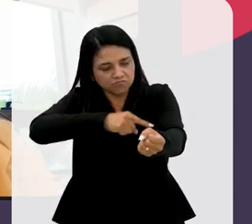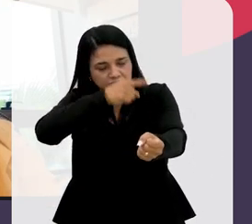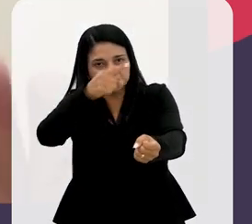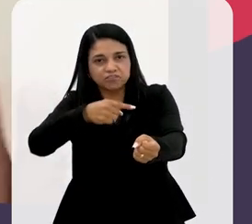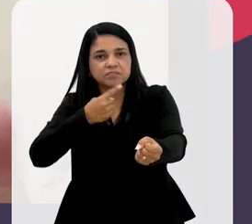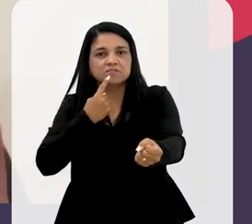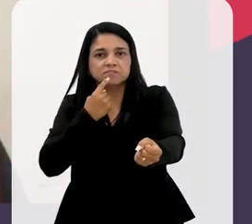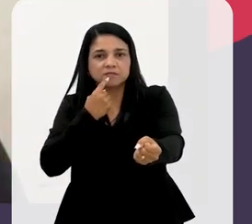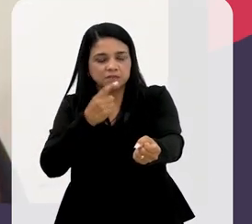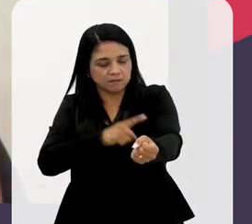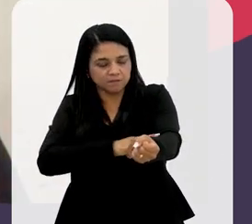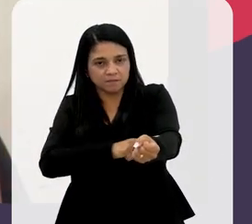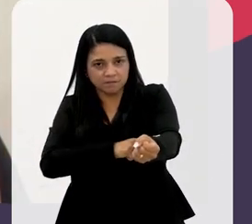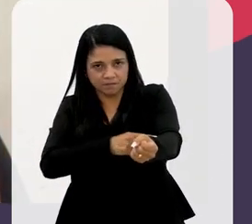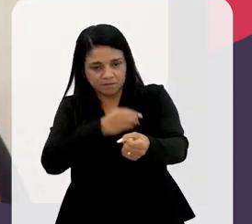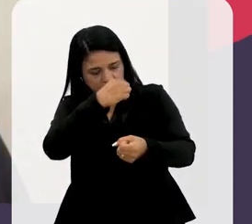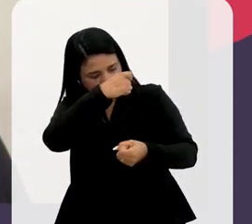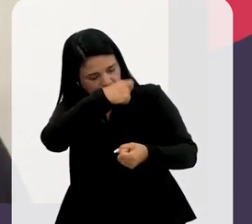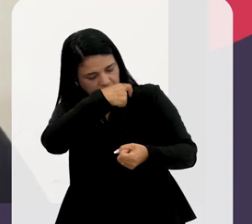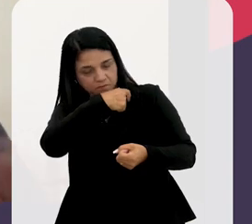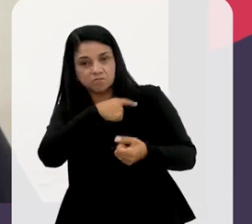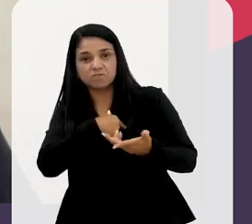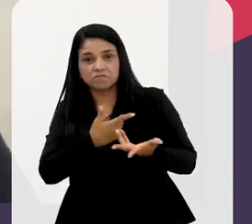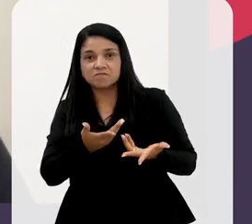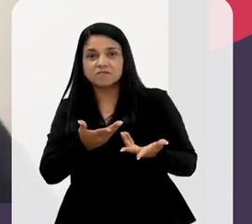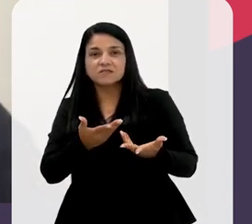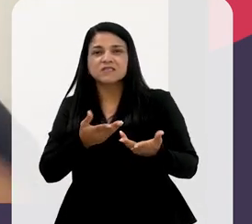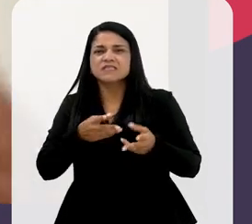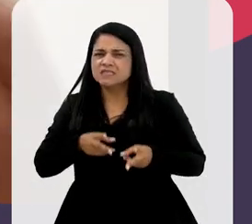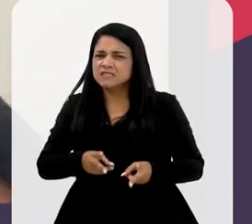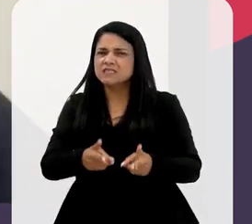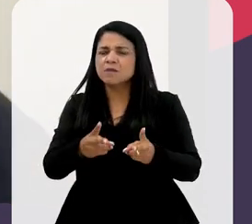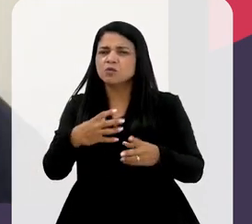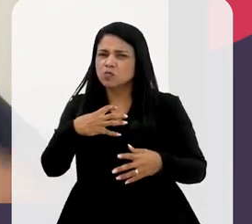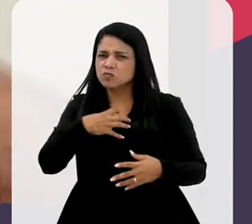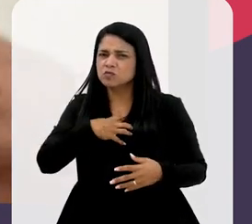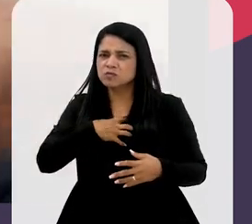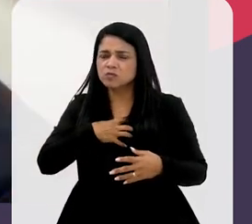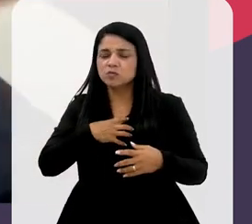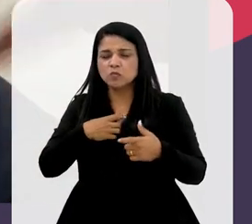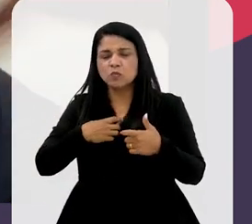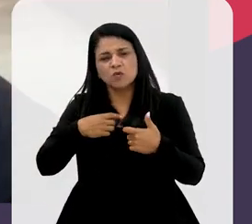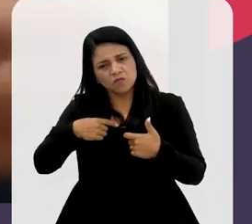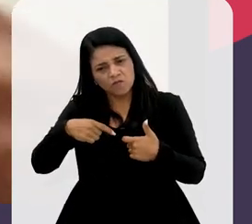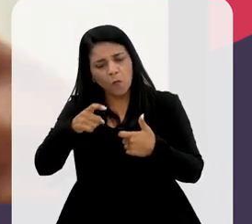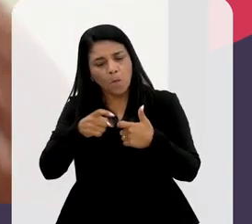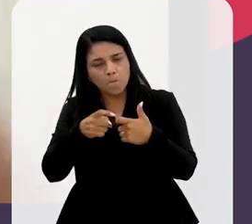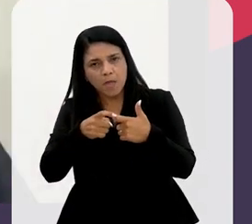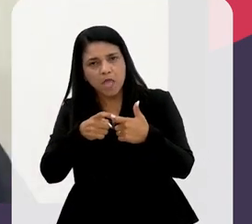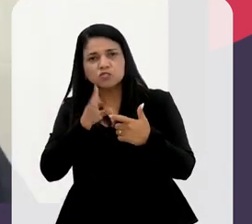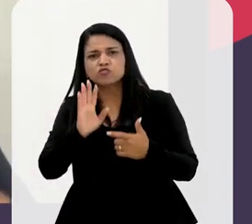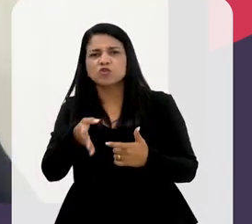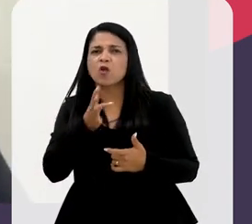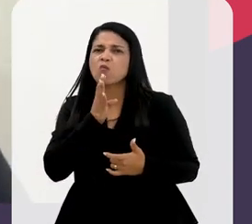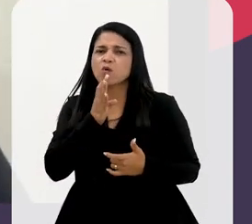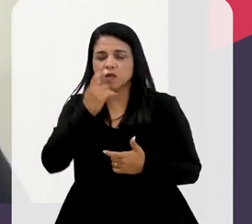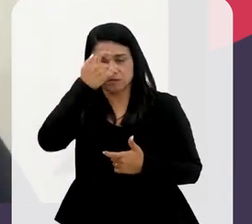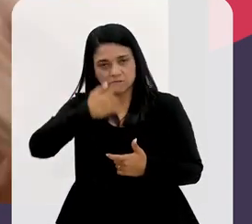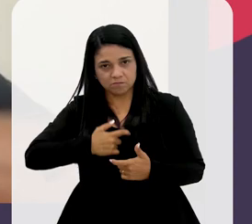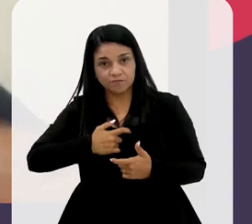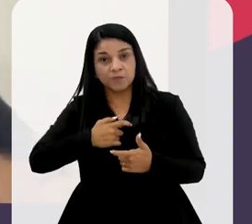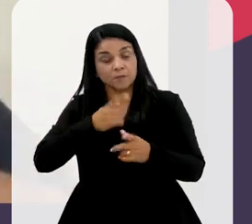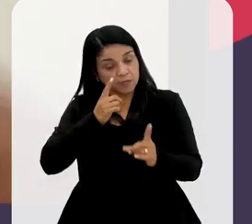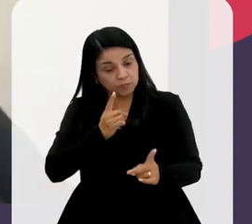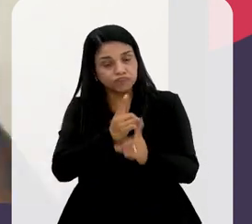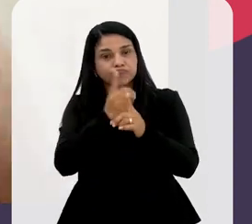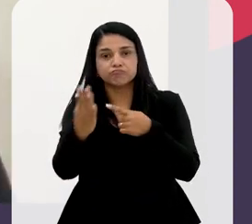hemodiálise, parei de fazer hemodiálise, né? Então, eu sempre tenho tudo que eu sinto, eu vou naqueles médicos que já me conhecem, que é